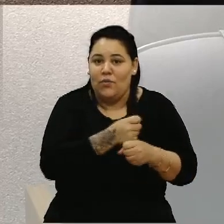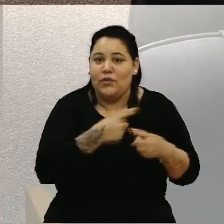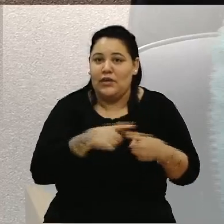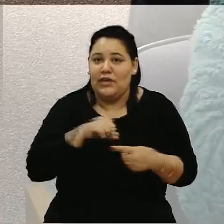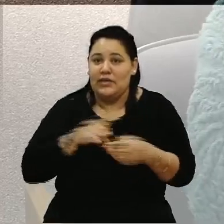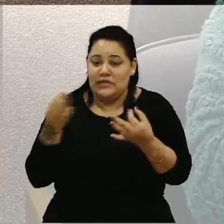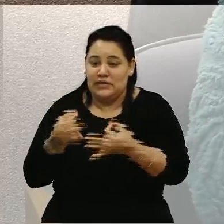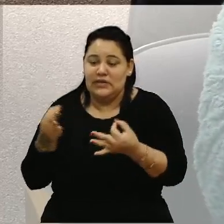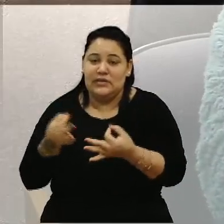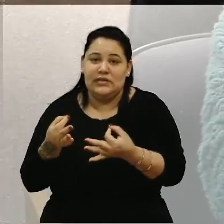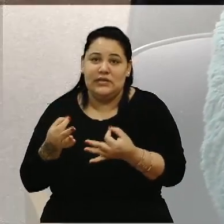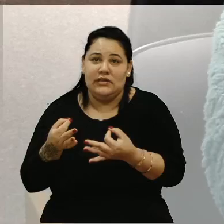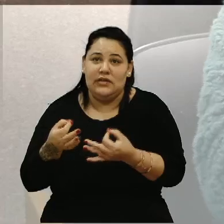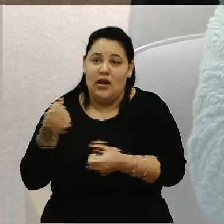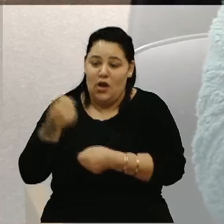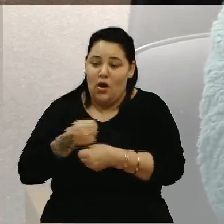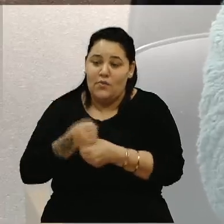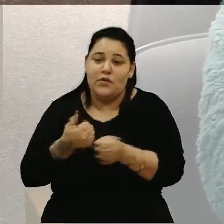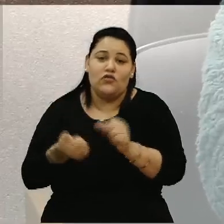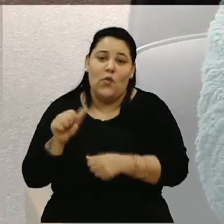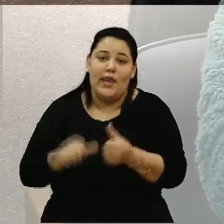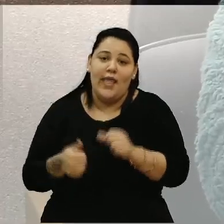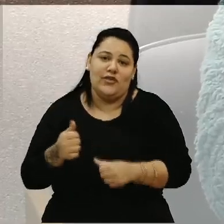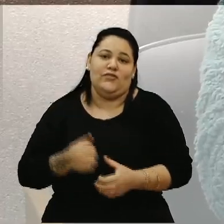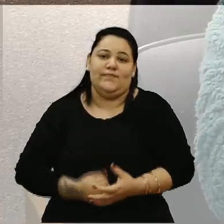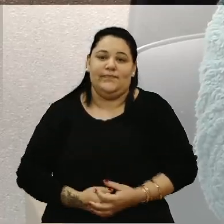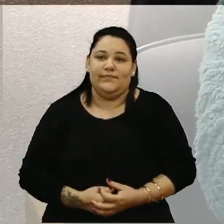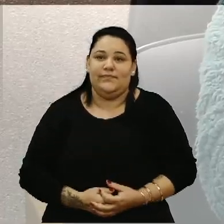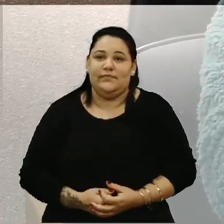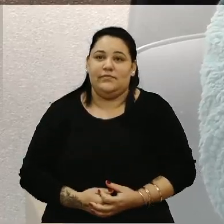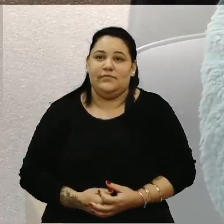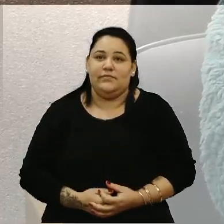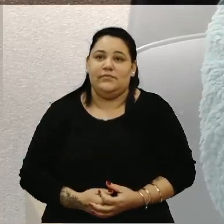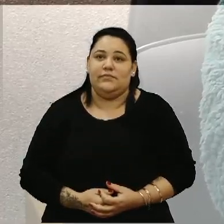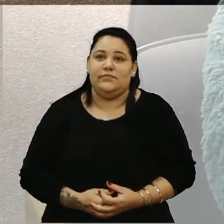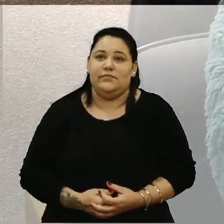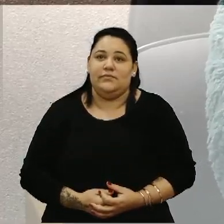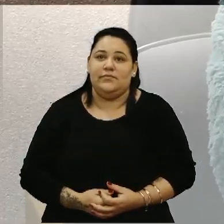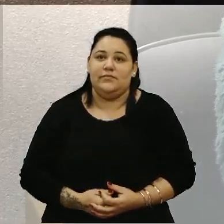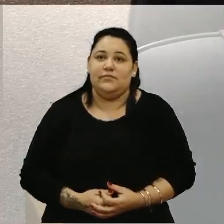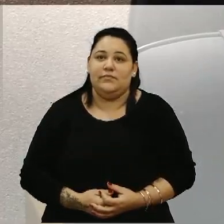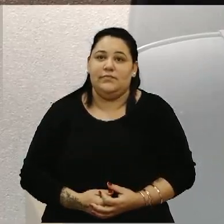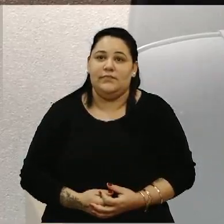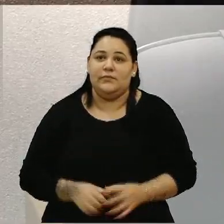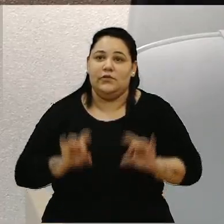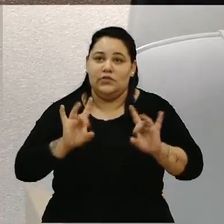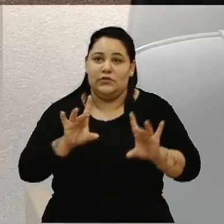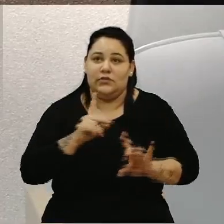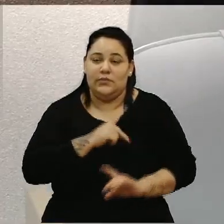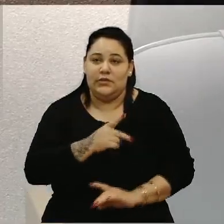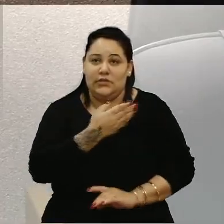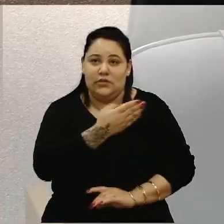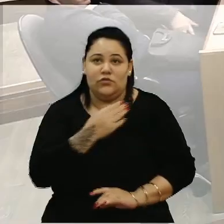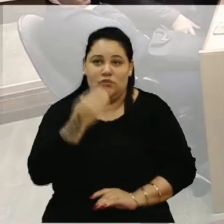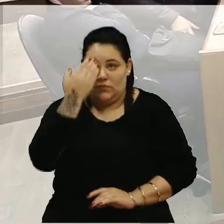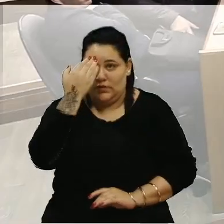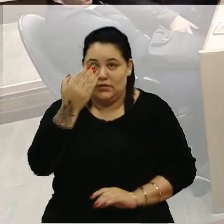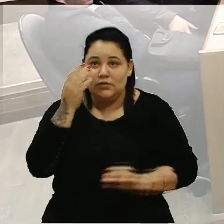que vai ser uma obra de qualidade. Era isso, senhora presidente. Obrigada.